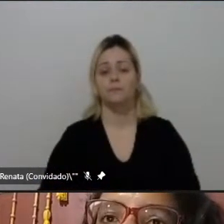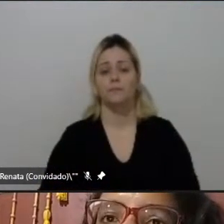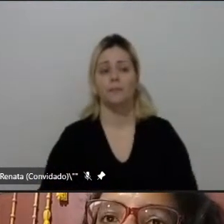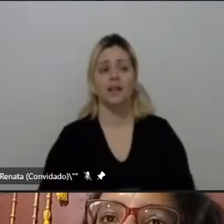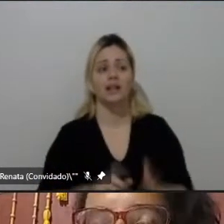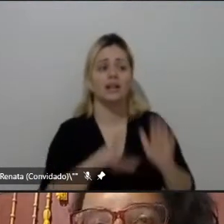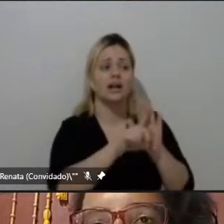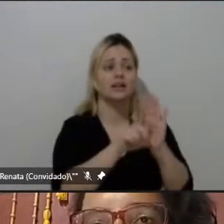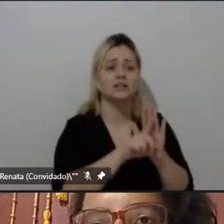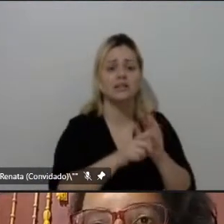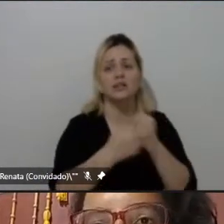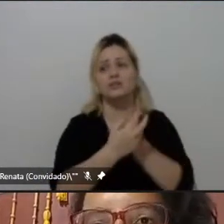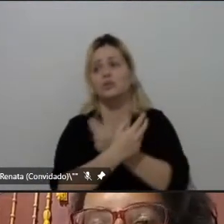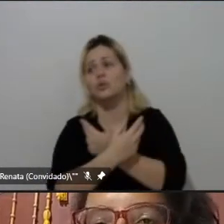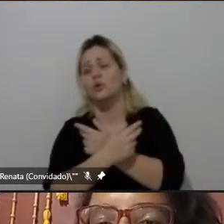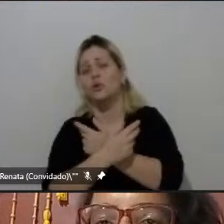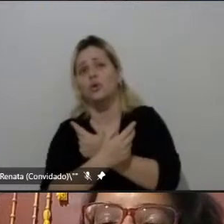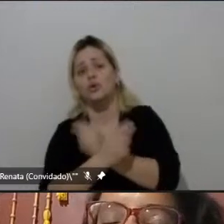legalizando todas